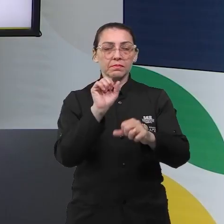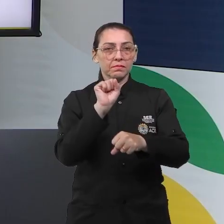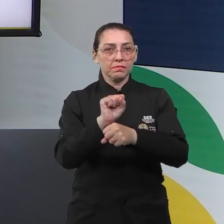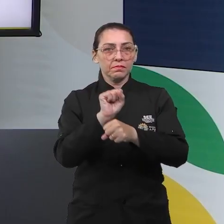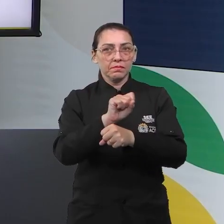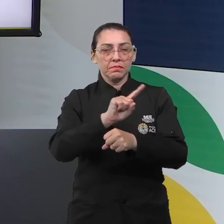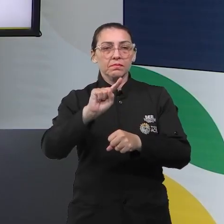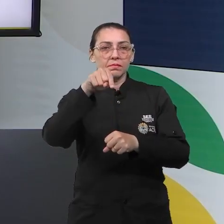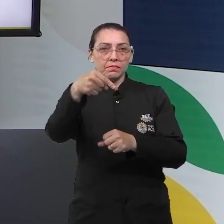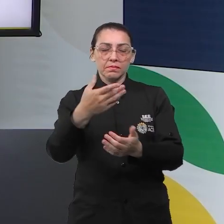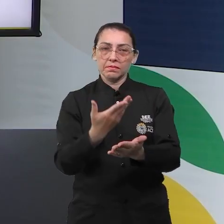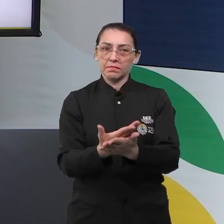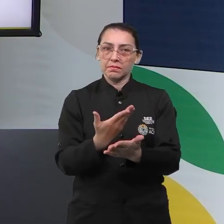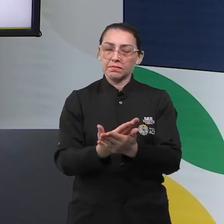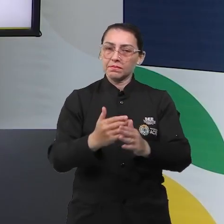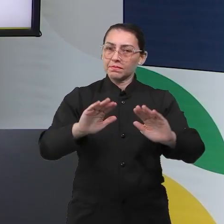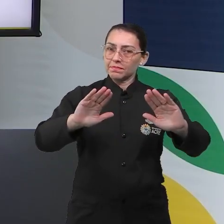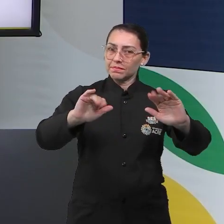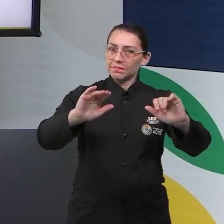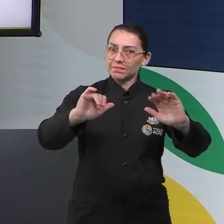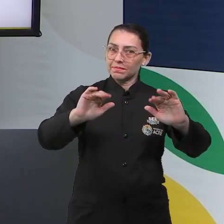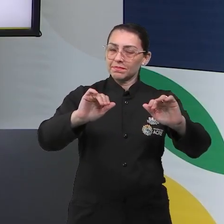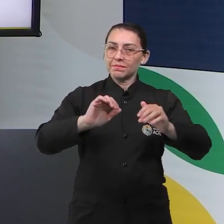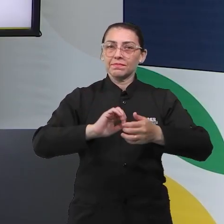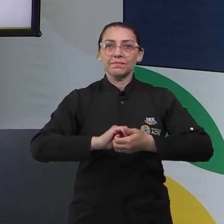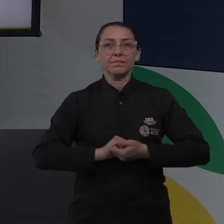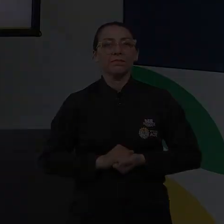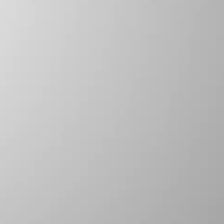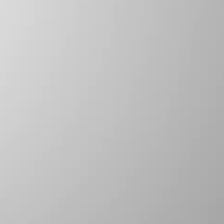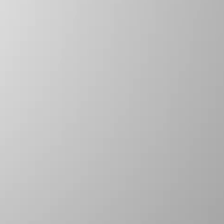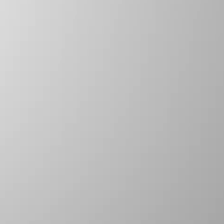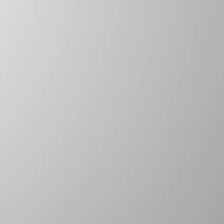Espero vocês numa próxima aula. Até mais. Tchau, tchau.